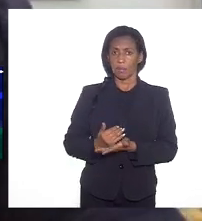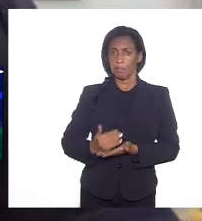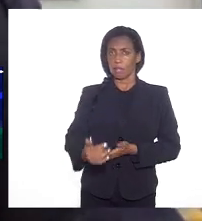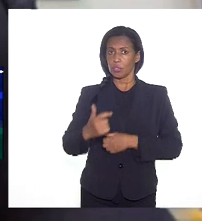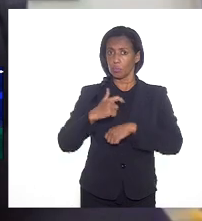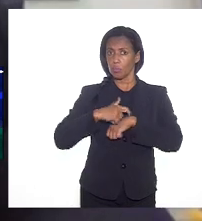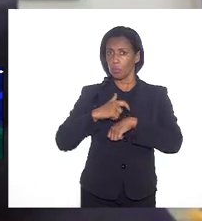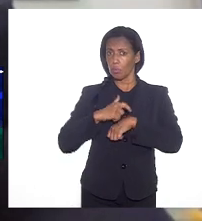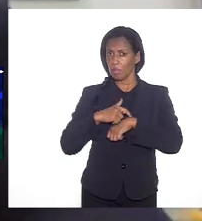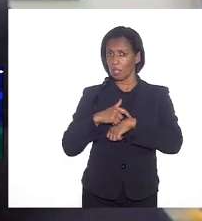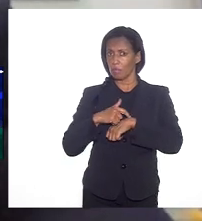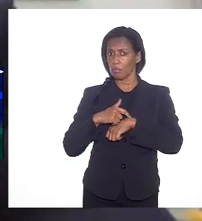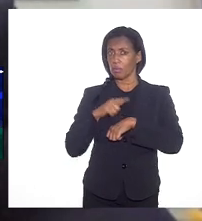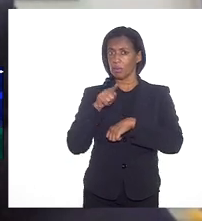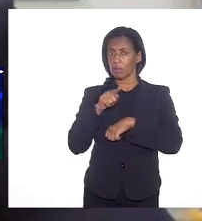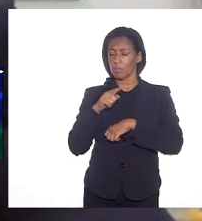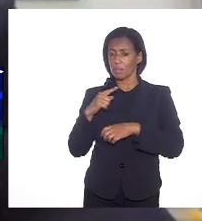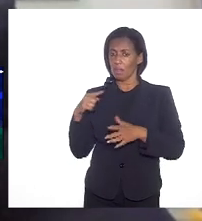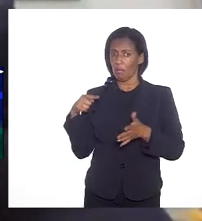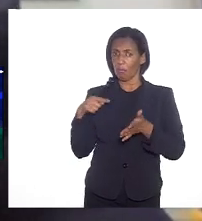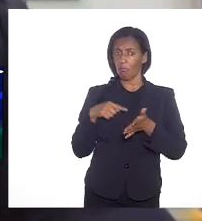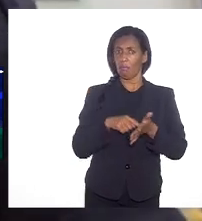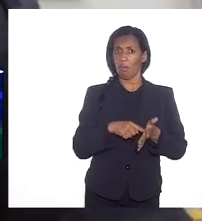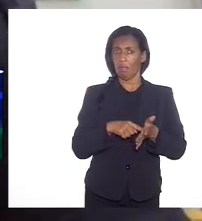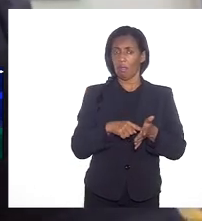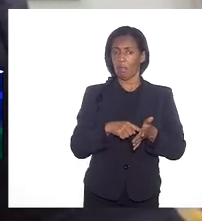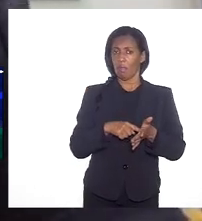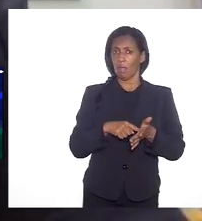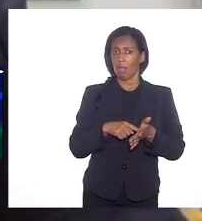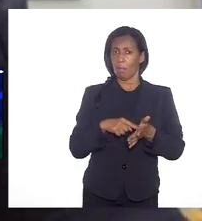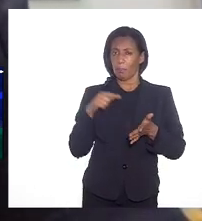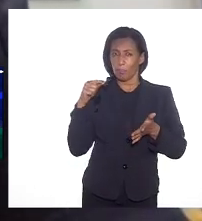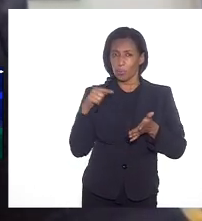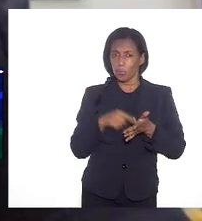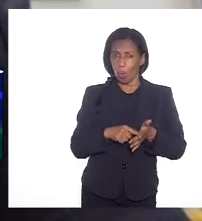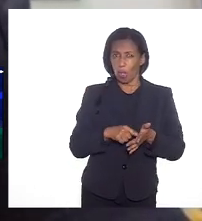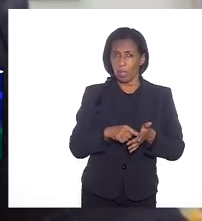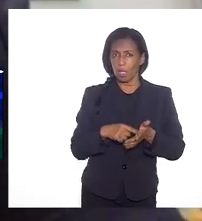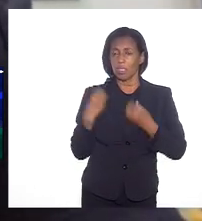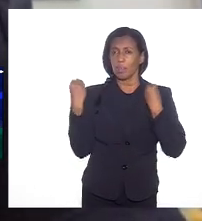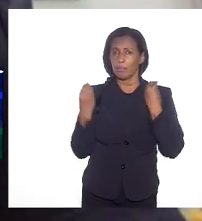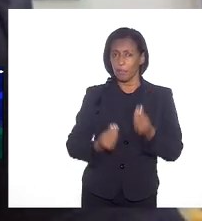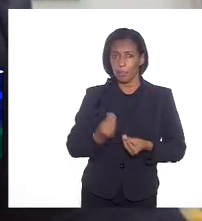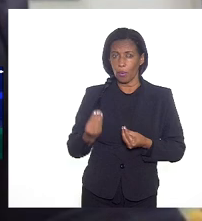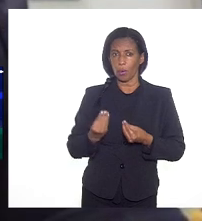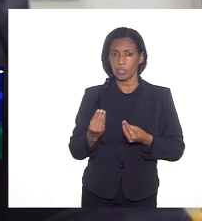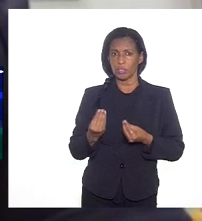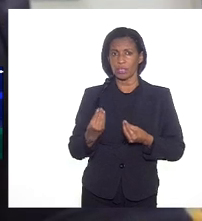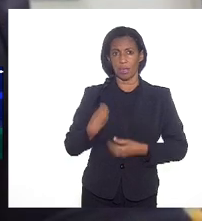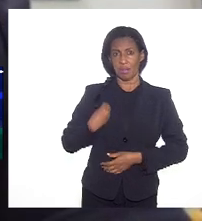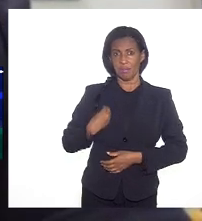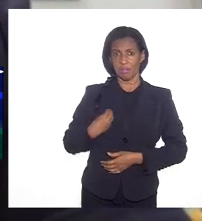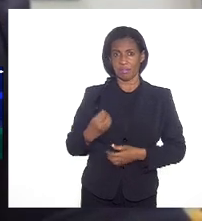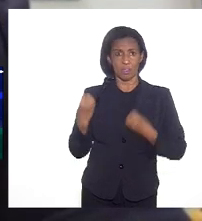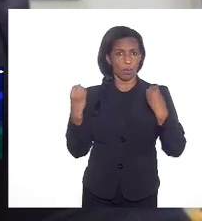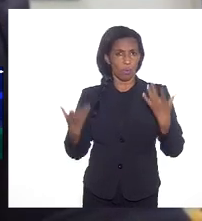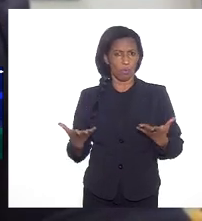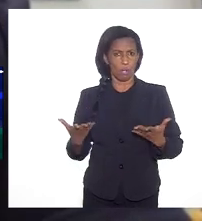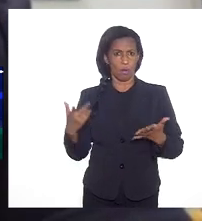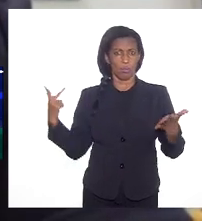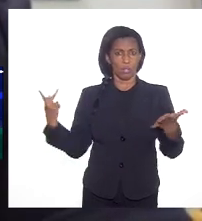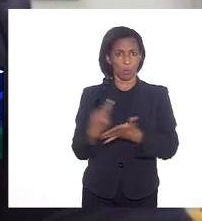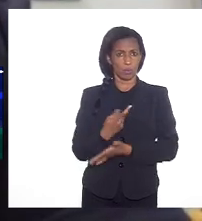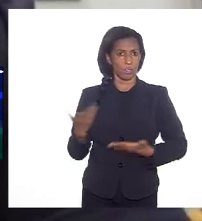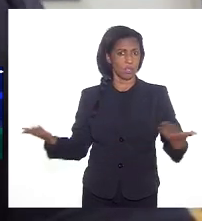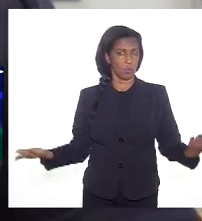excelência bota o dedo nessa ferida e trata a vida como ela é na prática reconhecendo algo que vem sendo feito